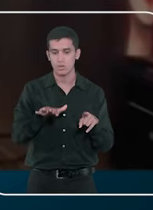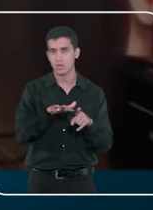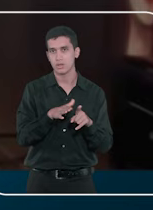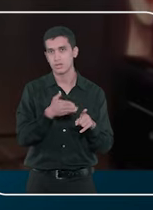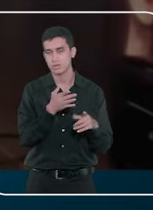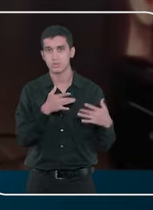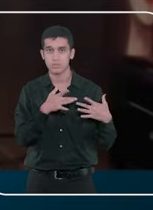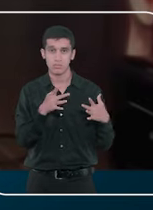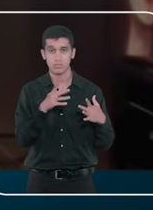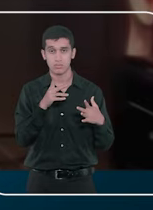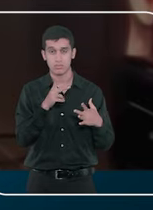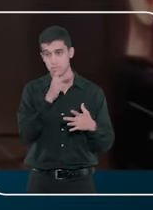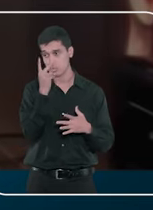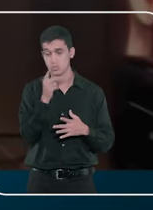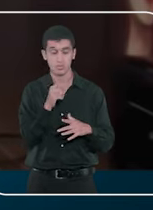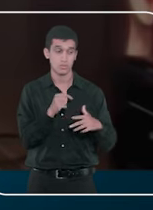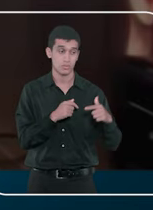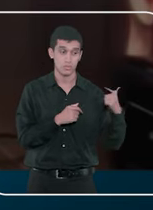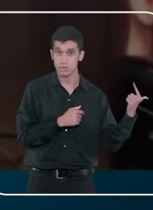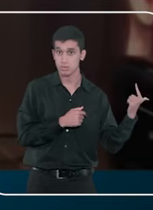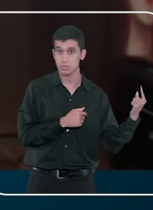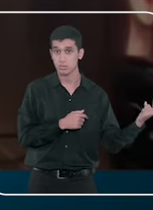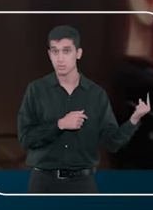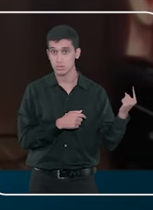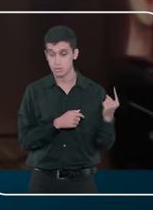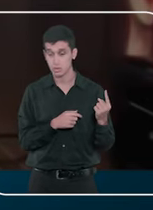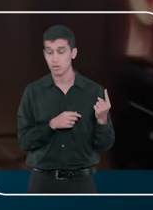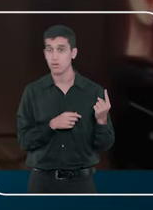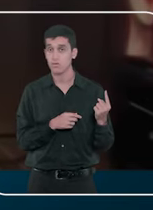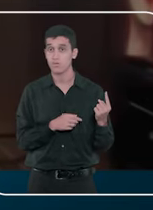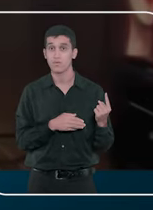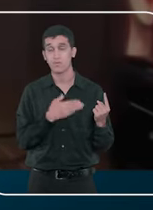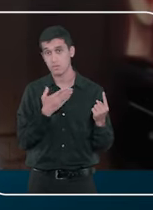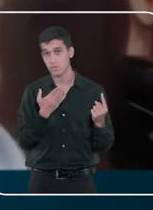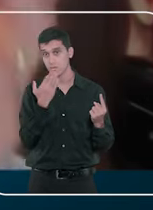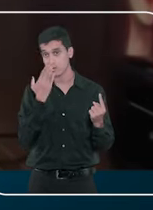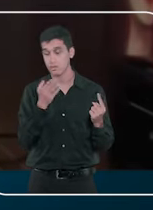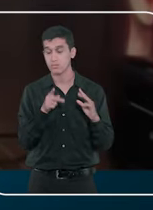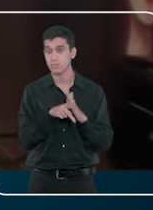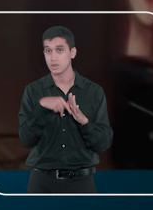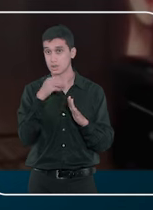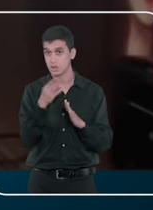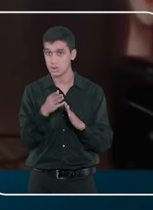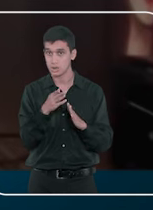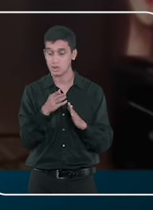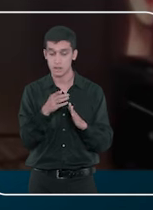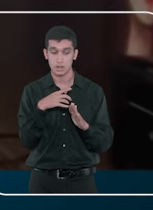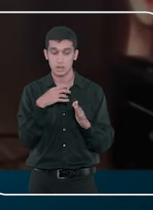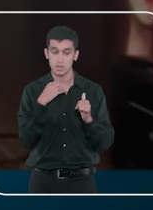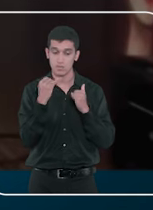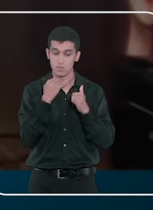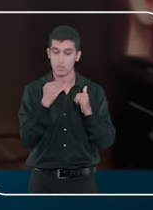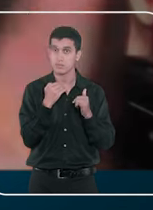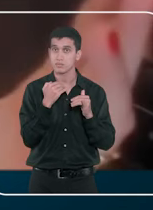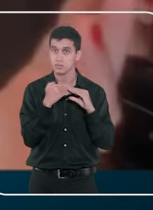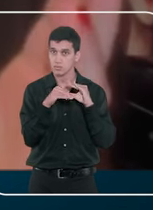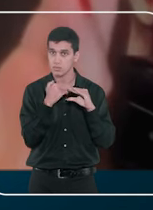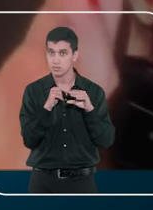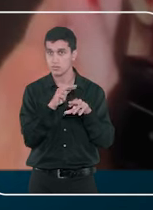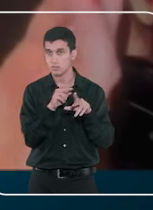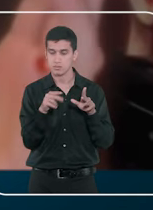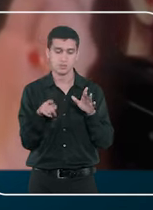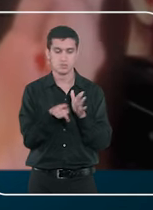um terceiro se dirige a esse, capta as mensagens, ou